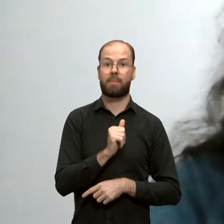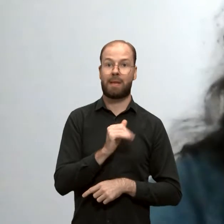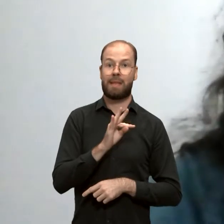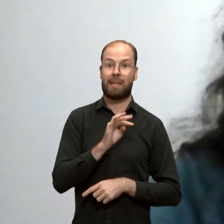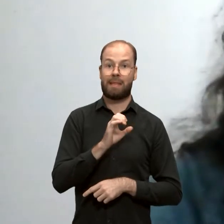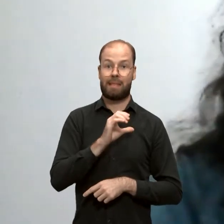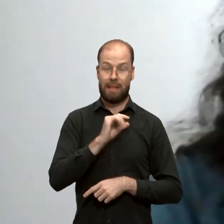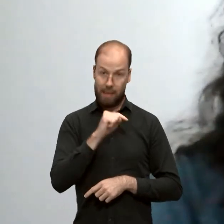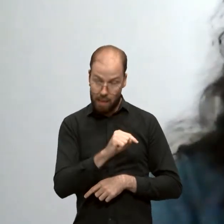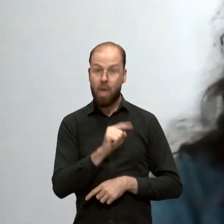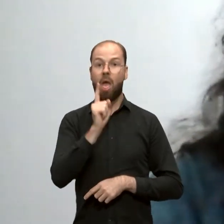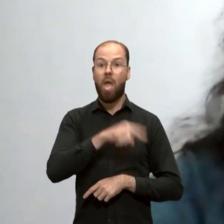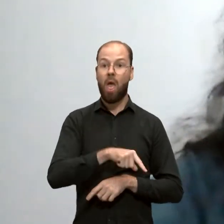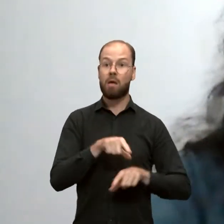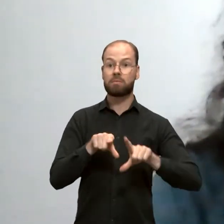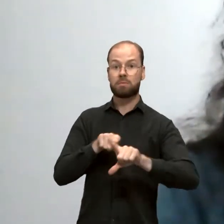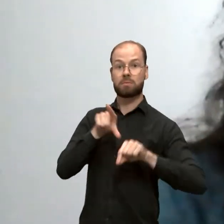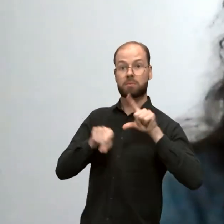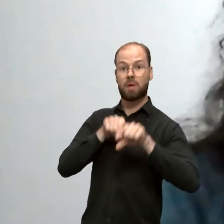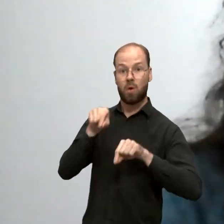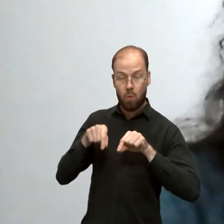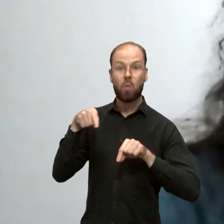seleciona